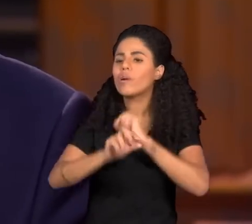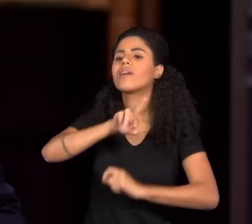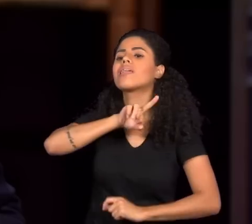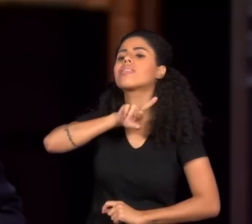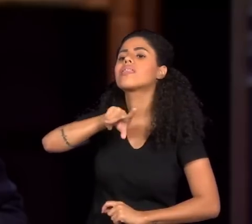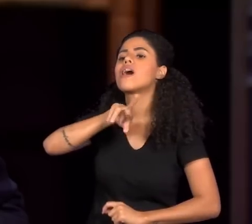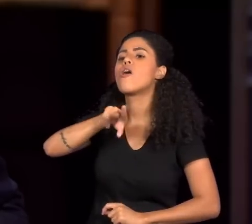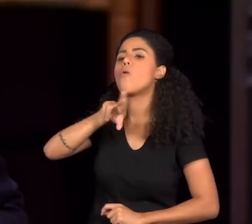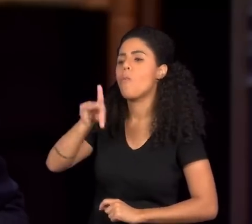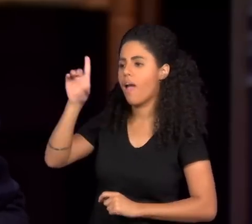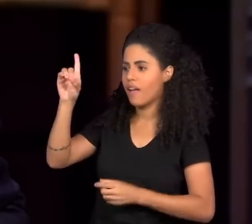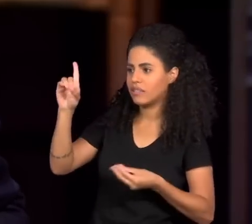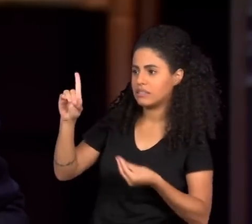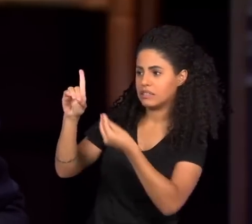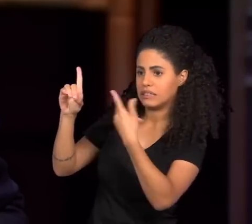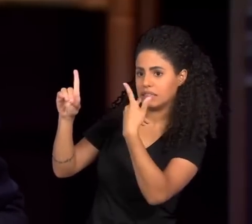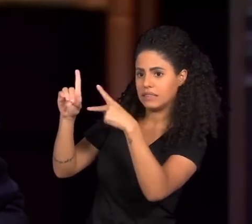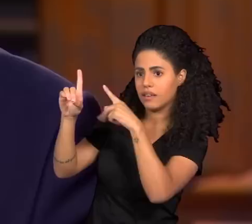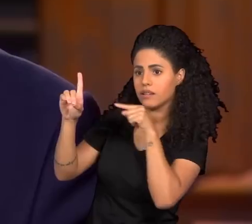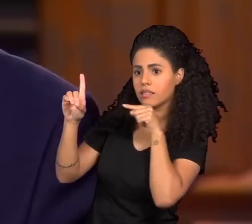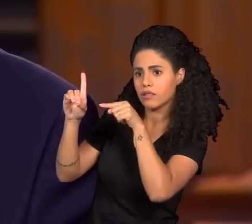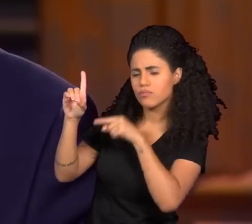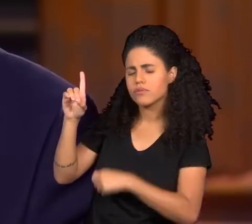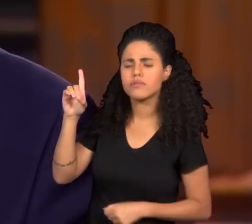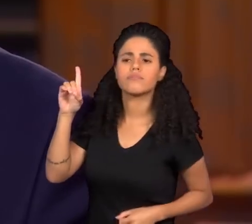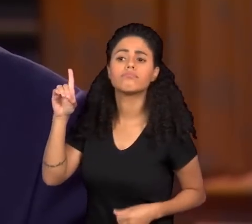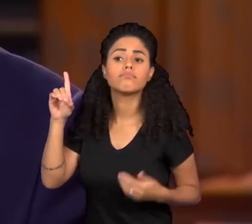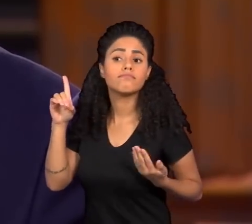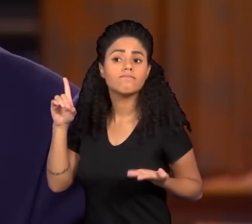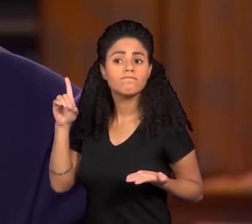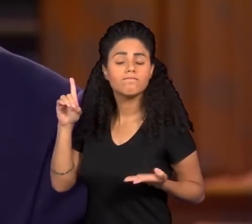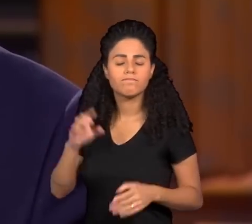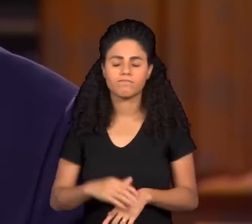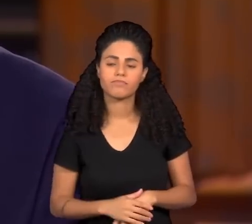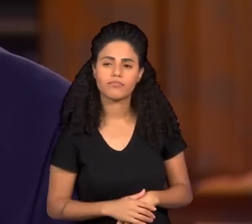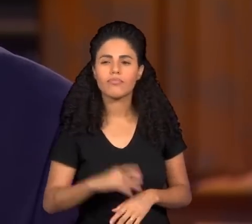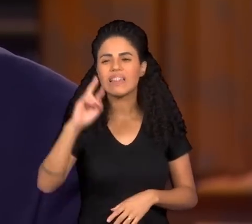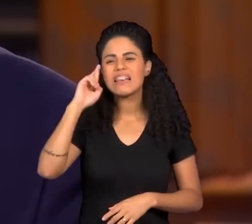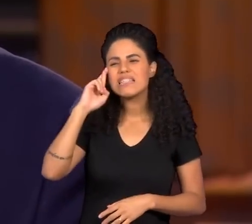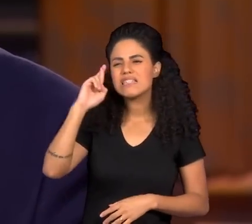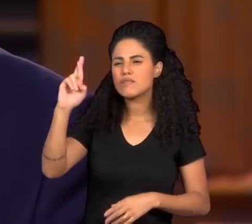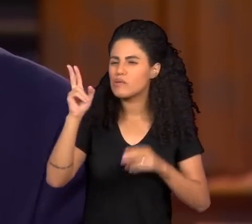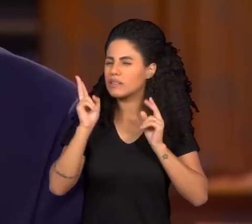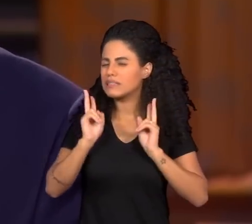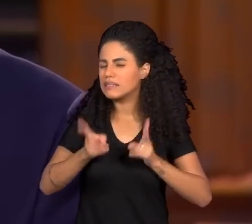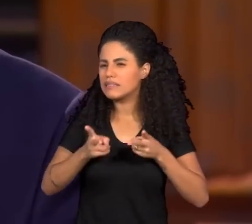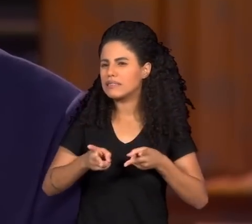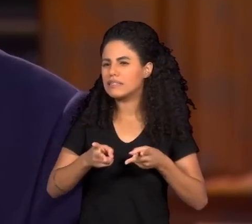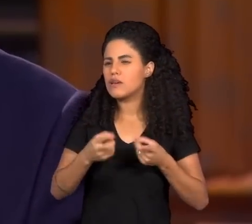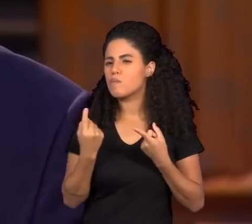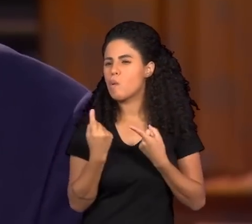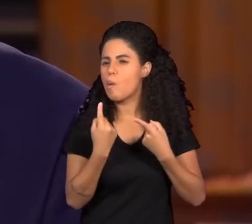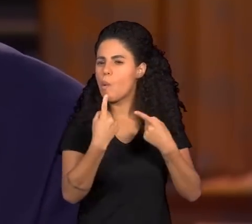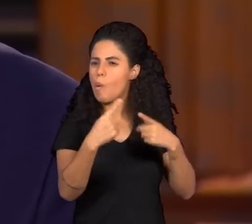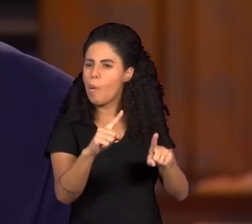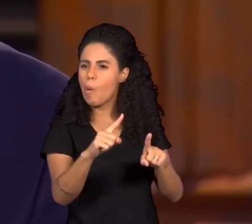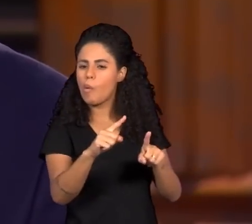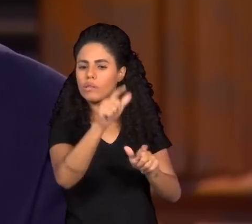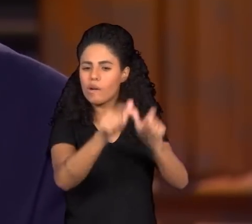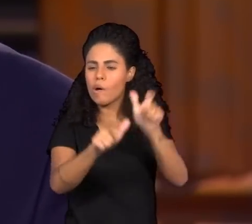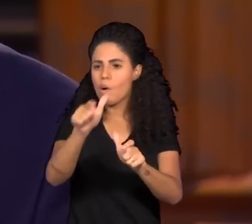Deus. Então, na verdade, Nosso Senhor sempre foi contra a tirania. A Bíblia,